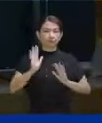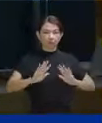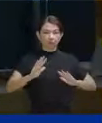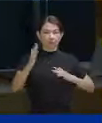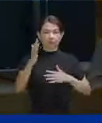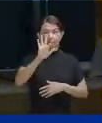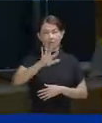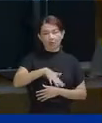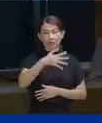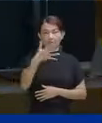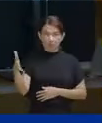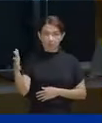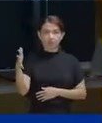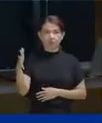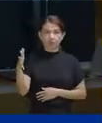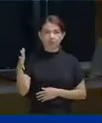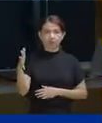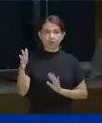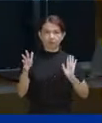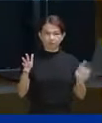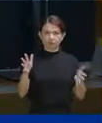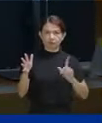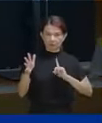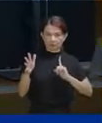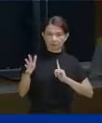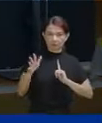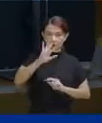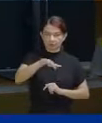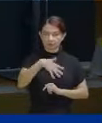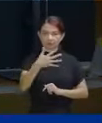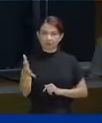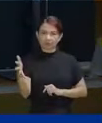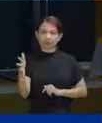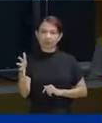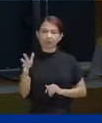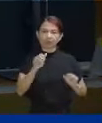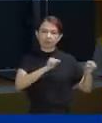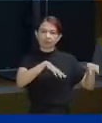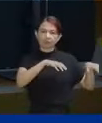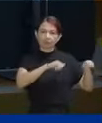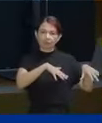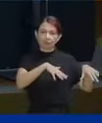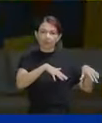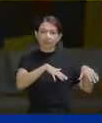calendário? Desculpa? Nós já temos o calendário de setembro?